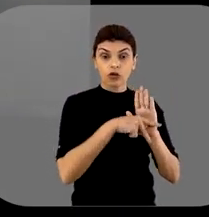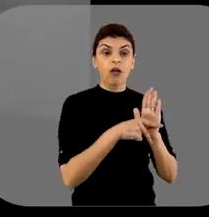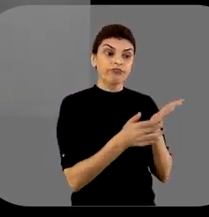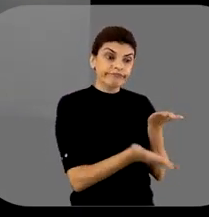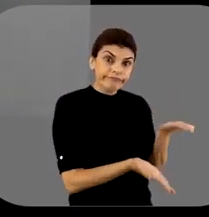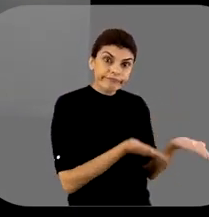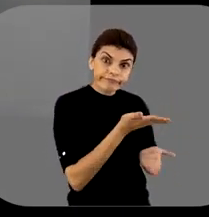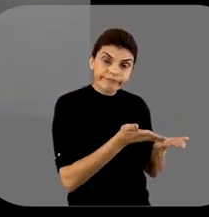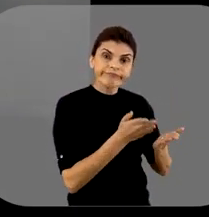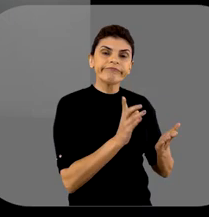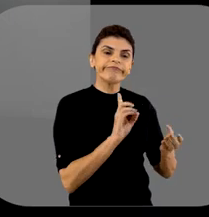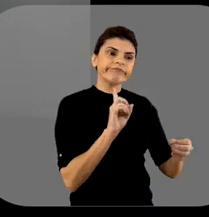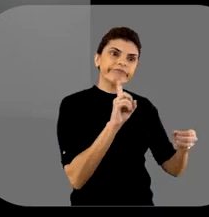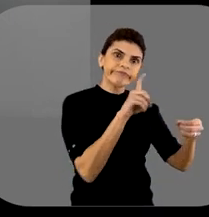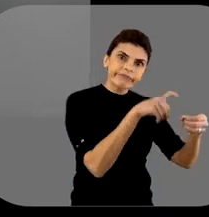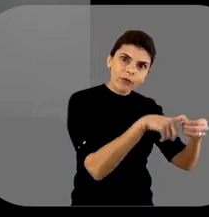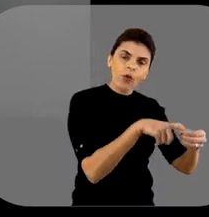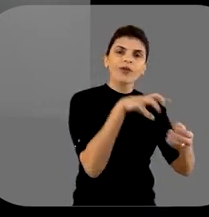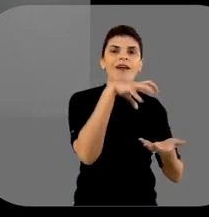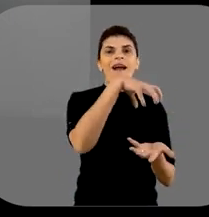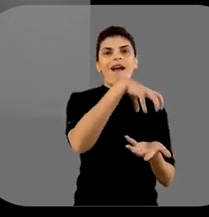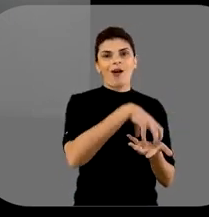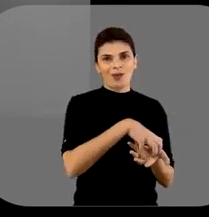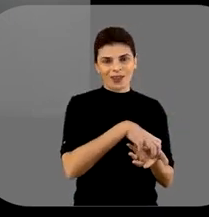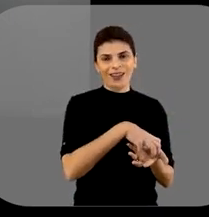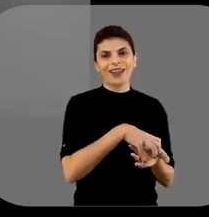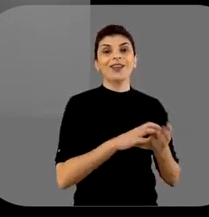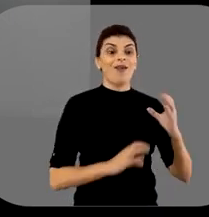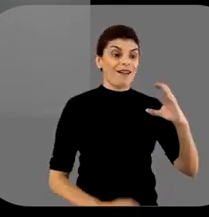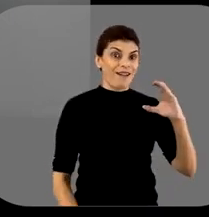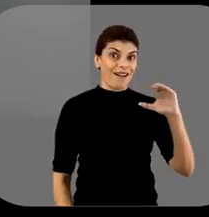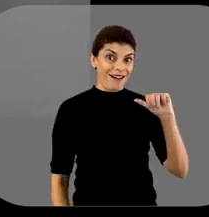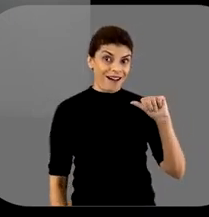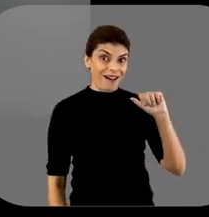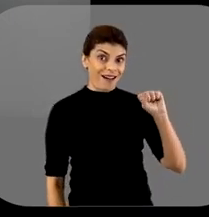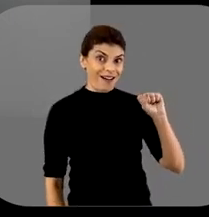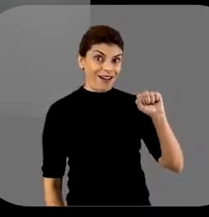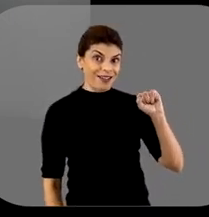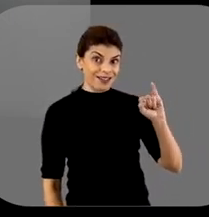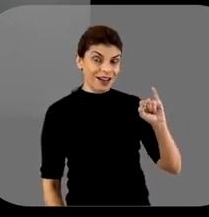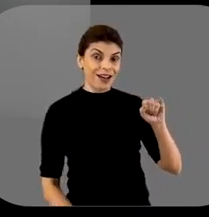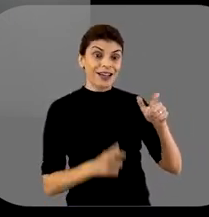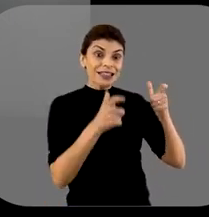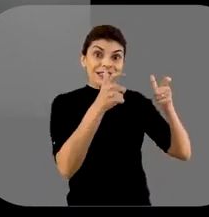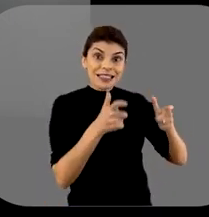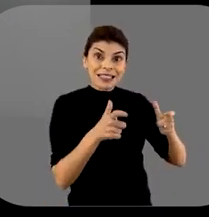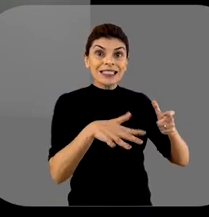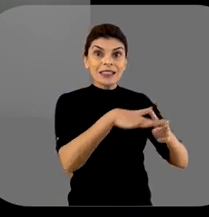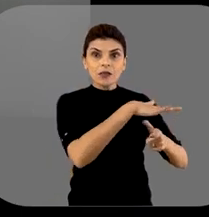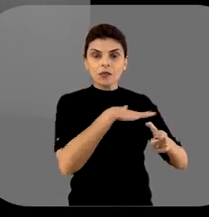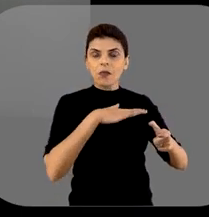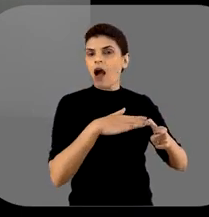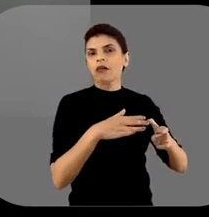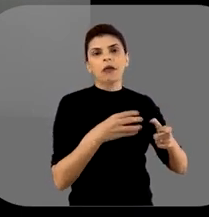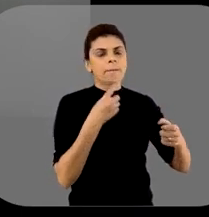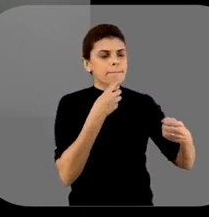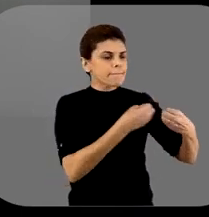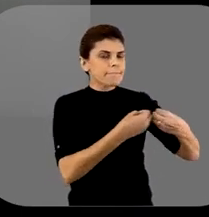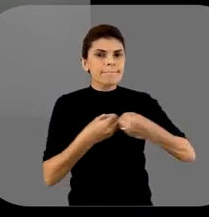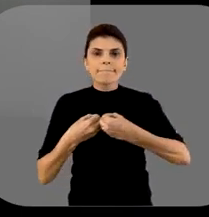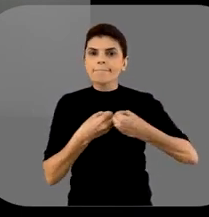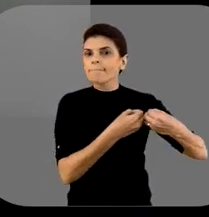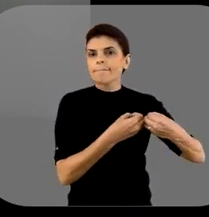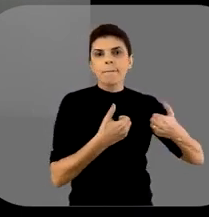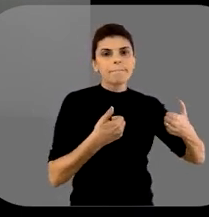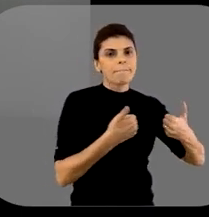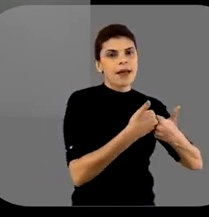ela voltasse para a aldeia. Para isso, a arquitetura da CASAI, o espaço da CASAI, tem que ser o mais próximo